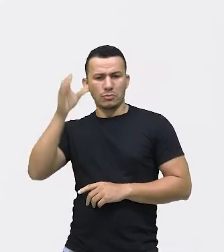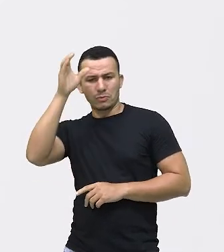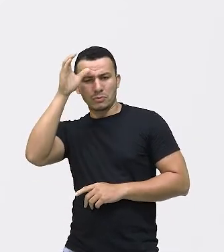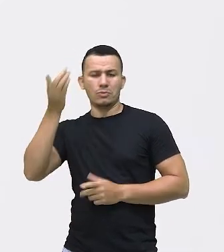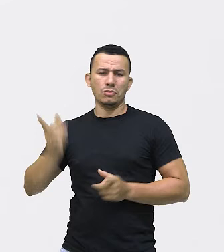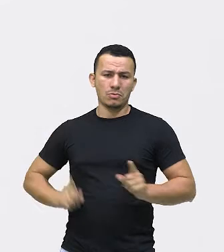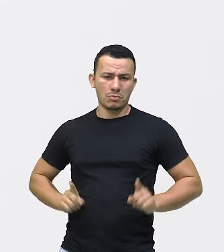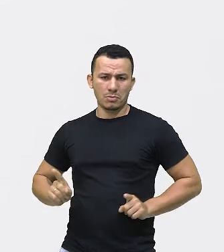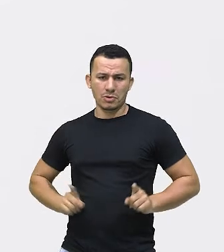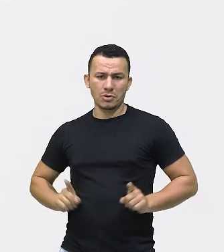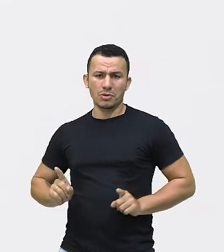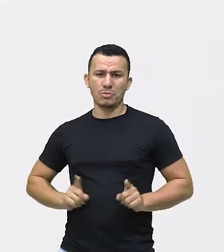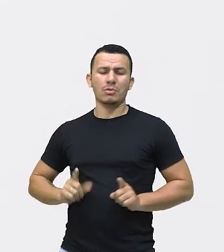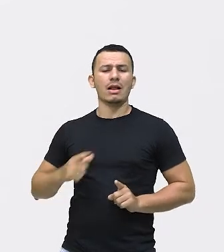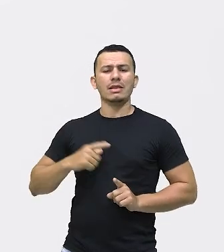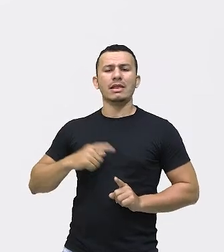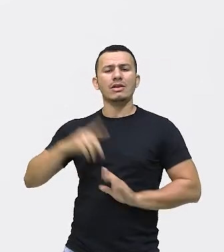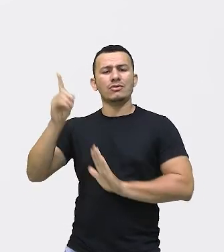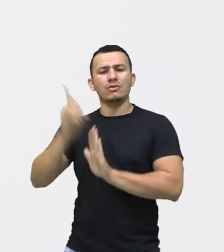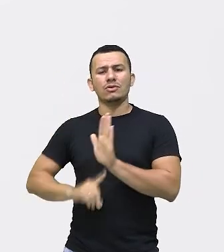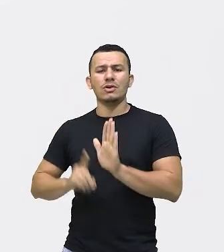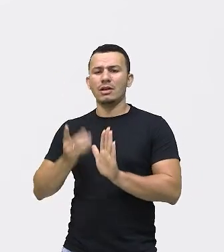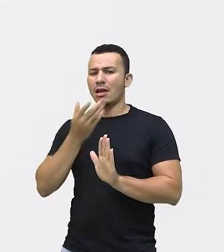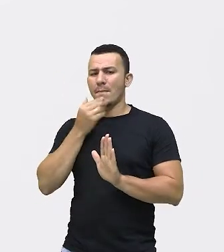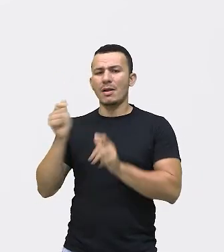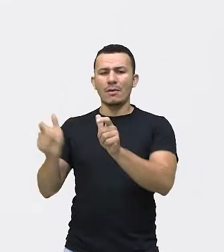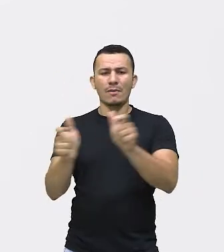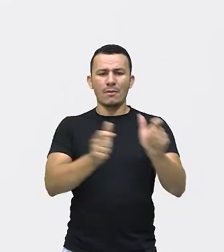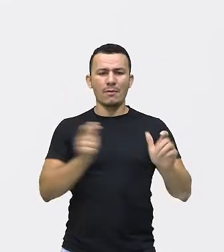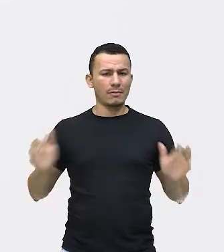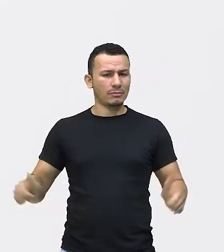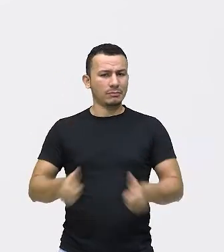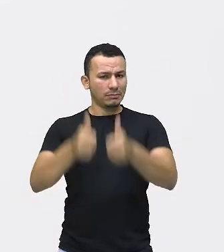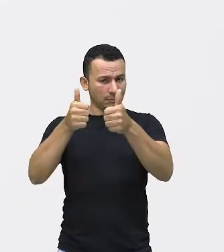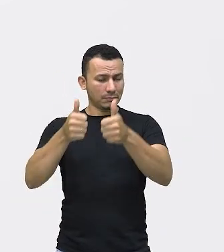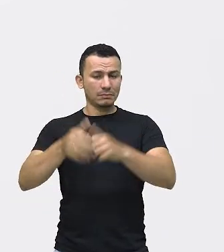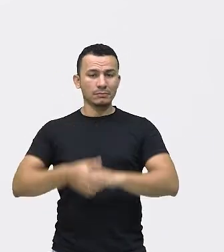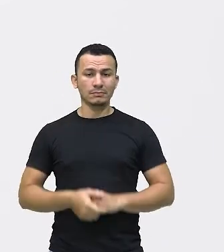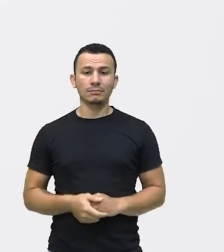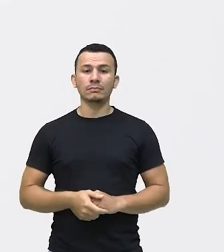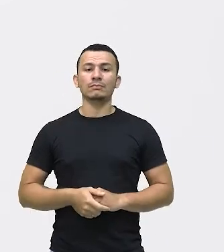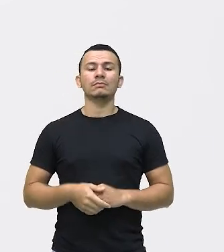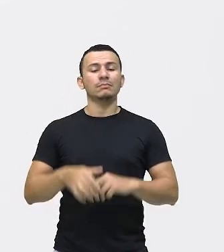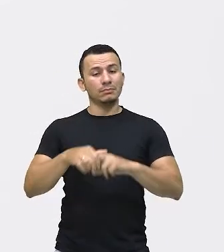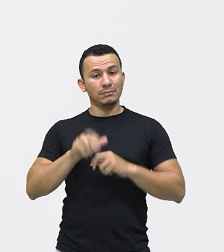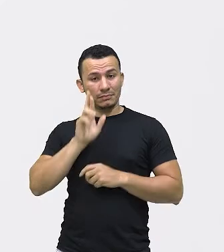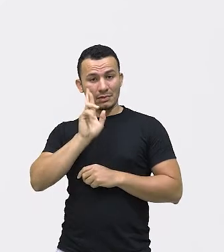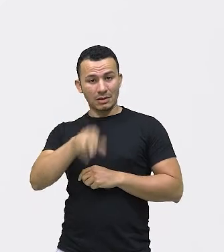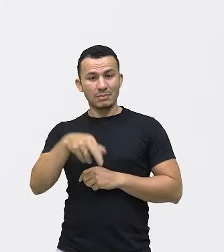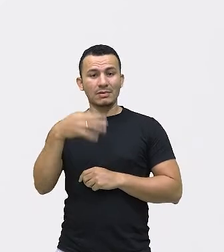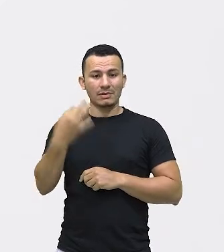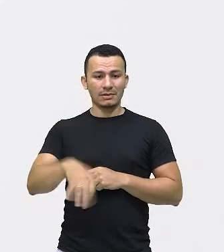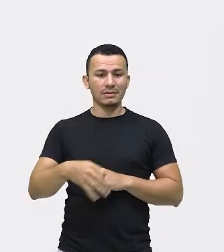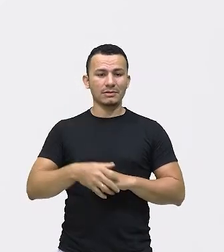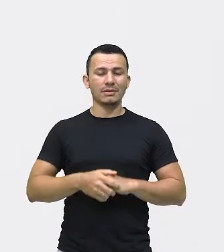que tinham direitos às melhores propriedades. Então está aí a resposta da nossa questão. Espero que